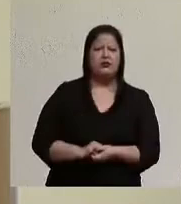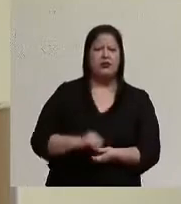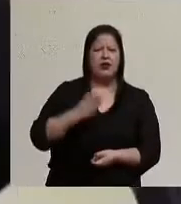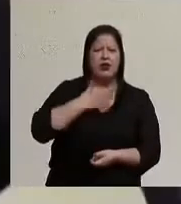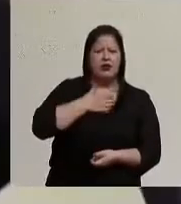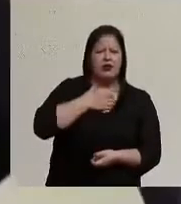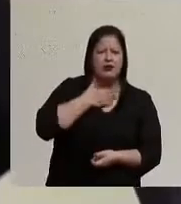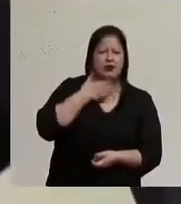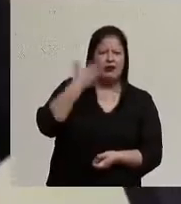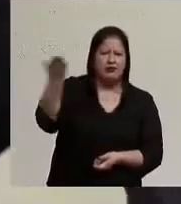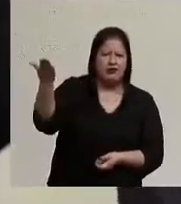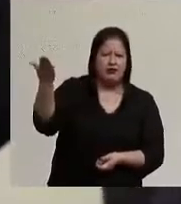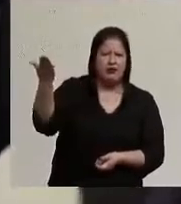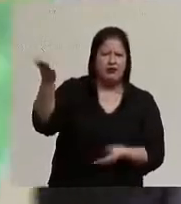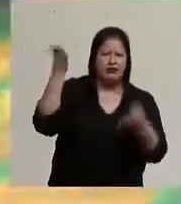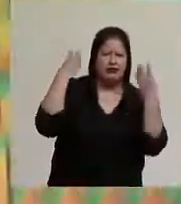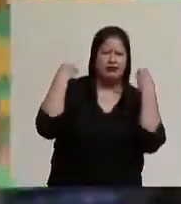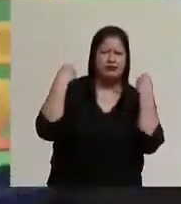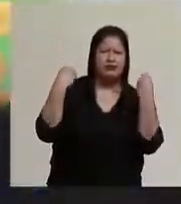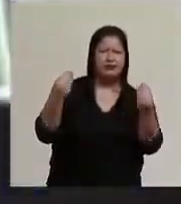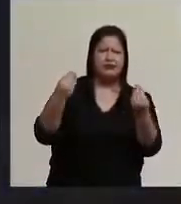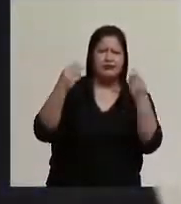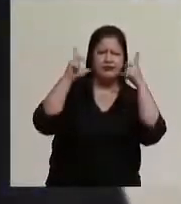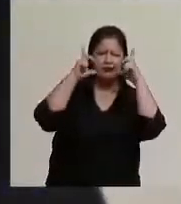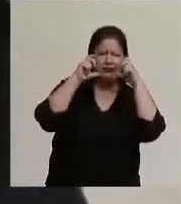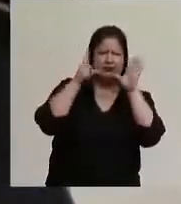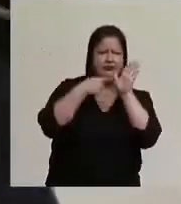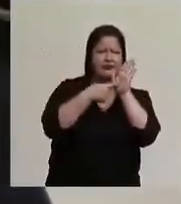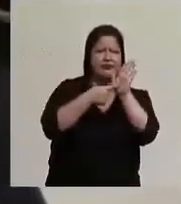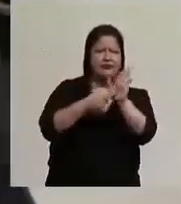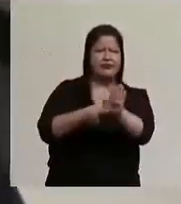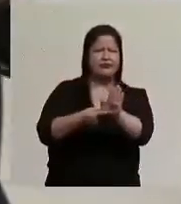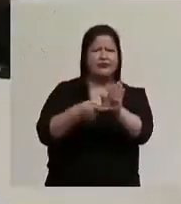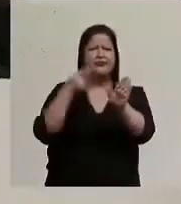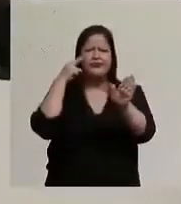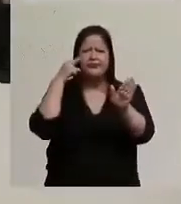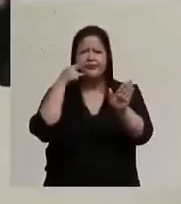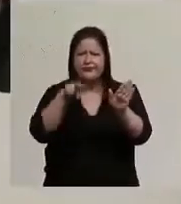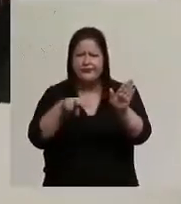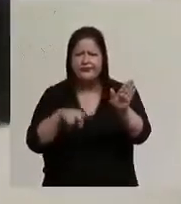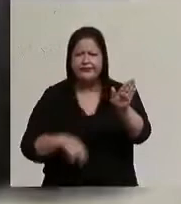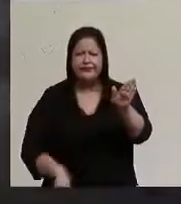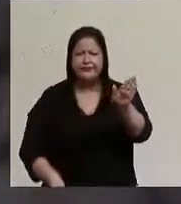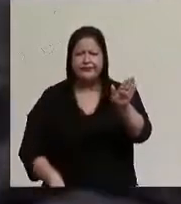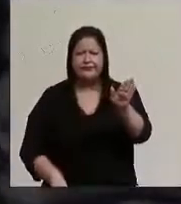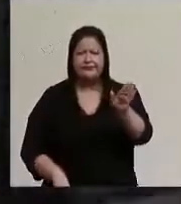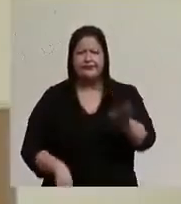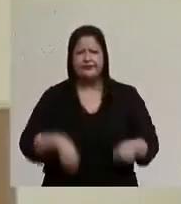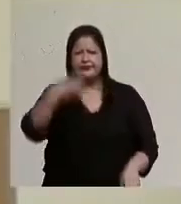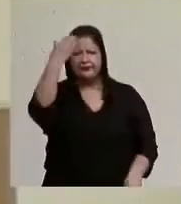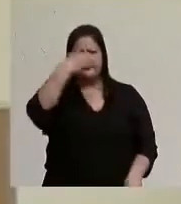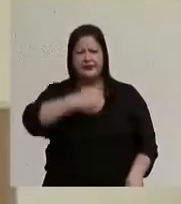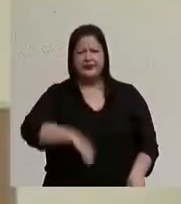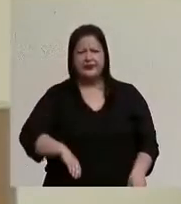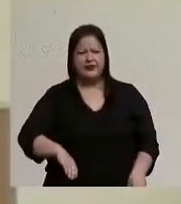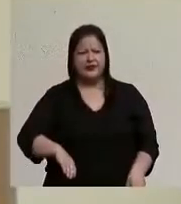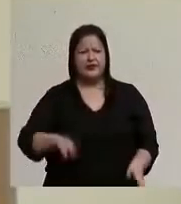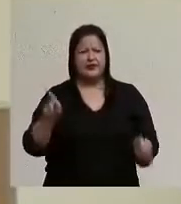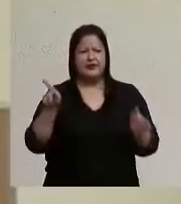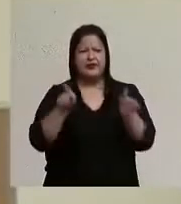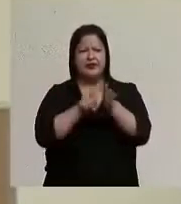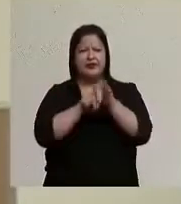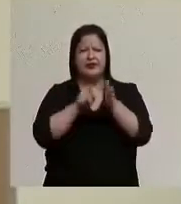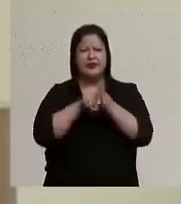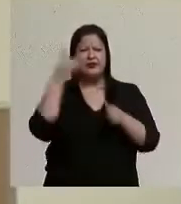e fiquei indignado com essa imagem Olha isso o cidadão querendo colar a imagem